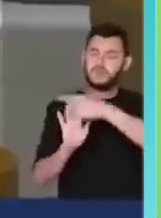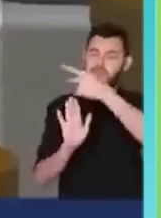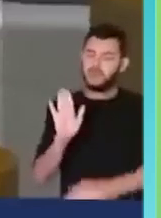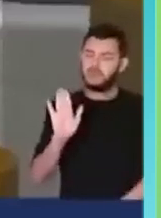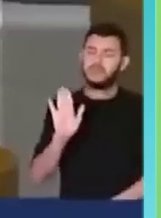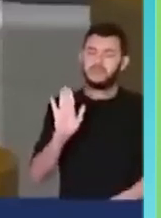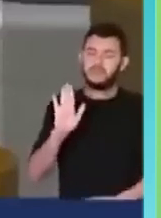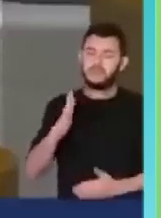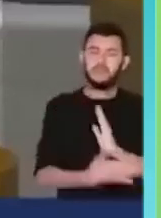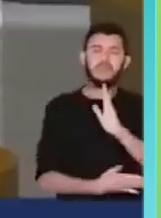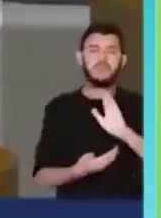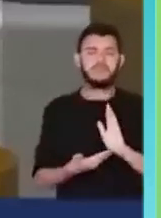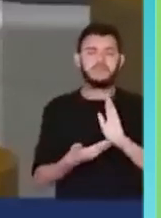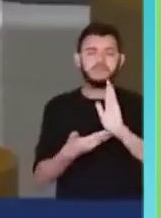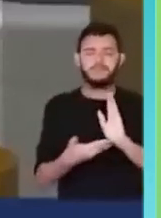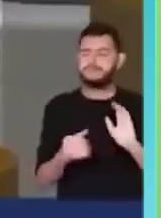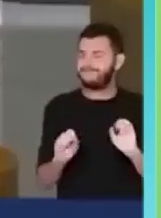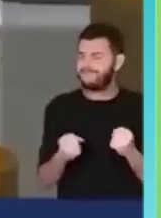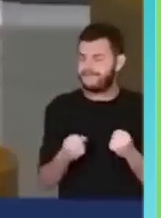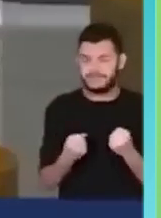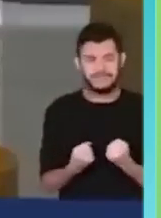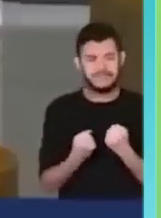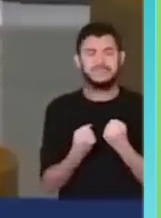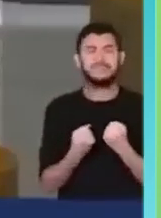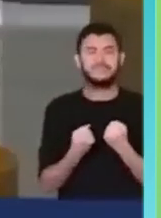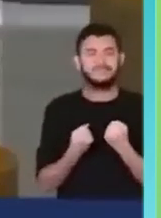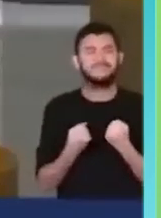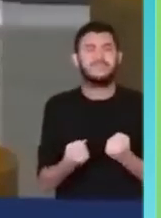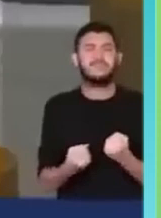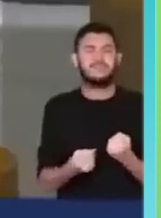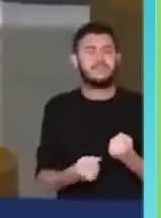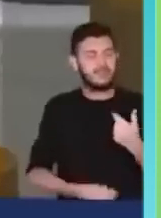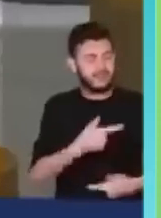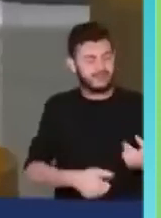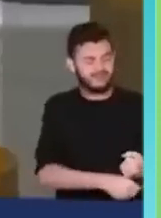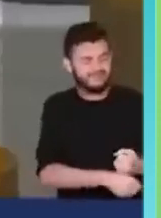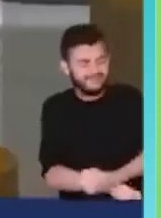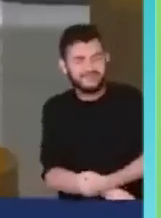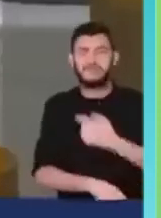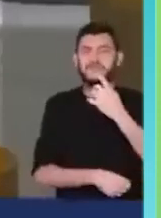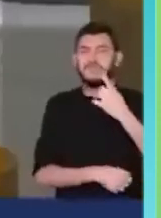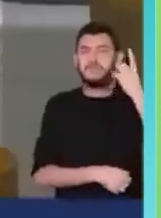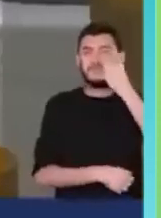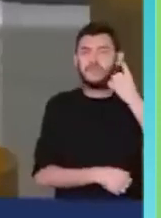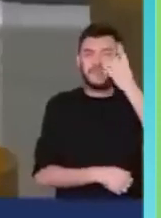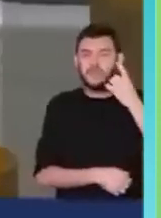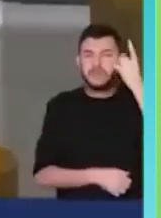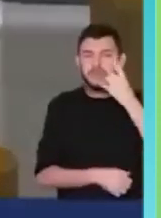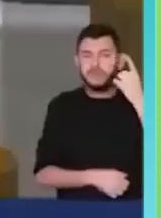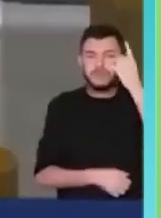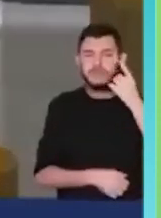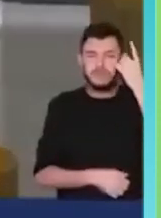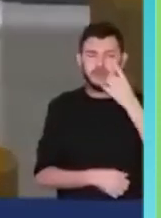nessa casa de maneira hercúlea com o esforço de muitos parlamentares de todas as batidas e de